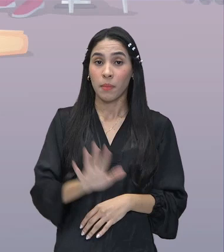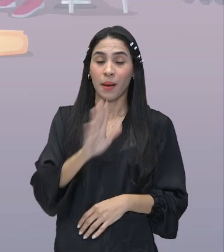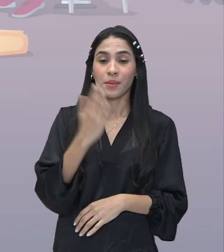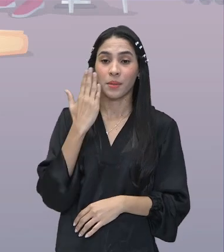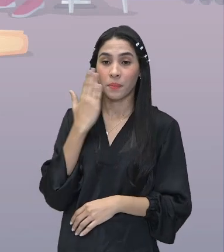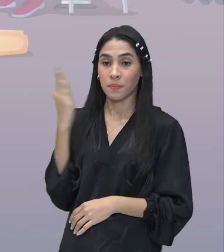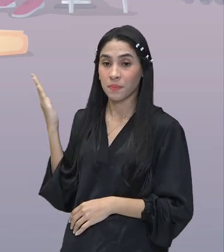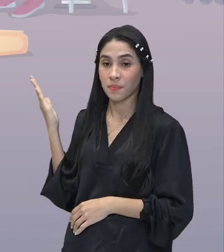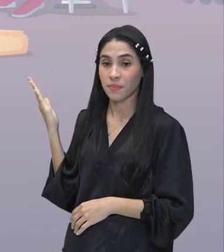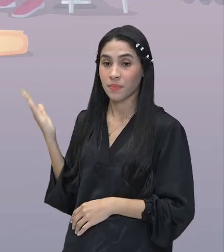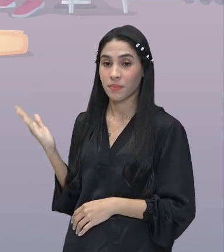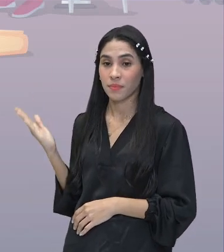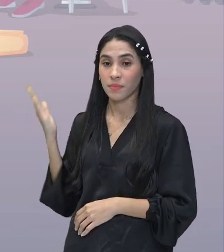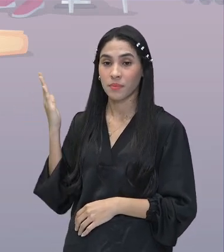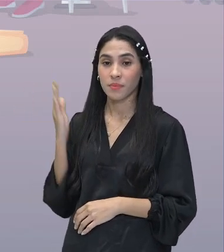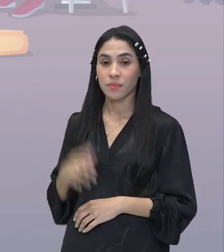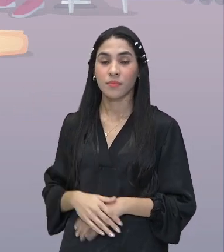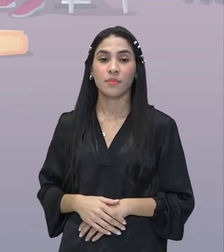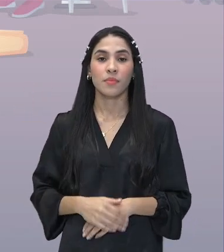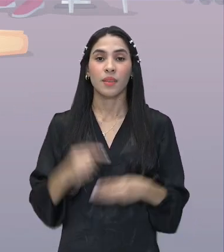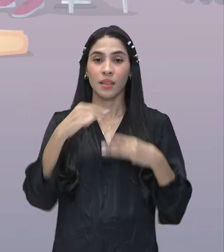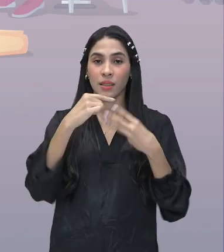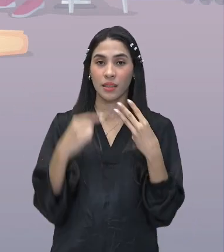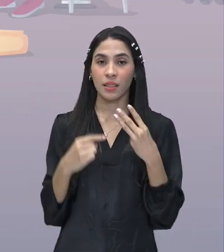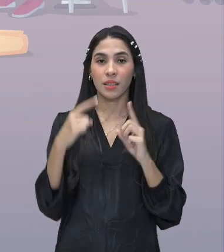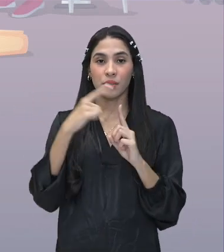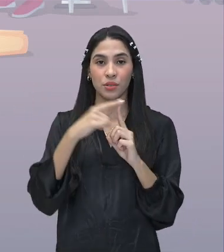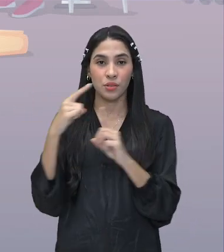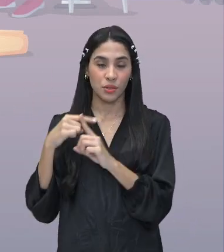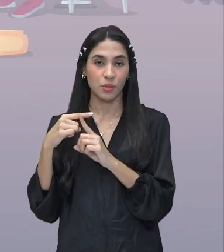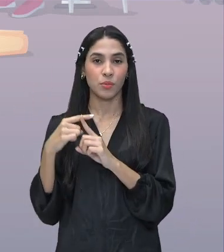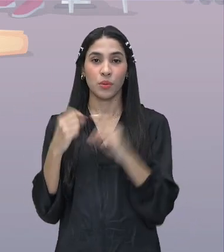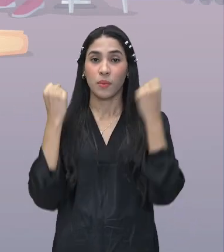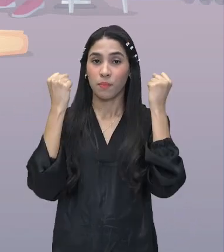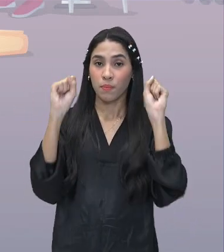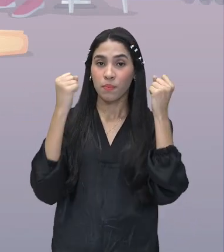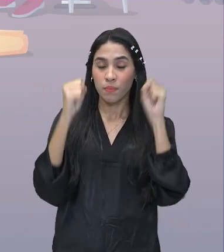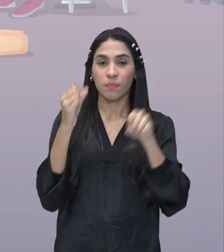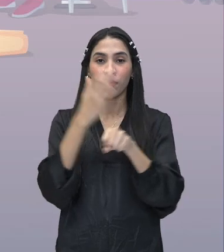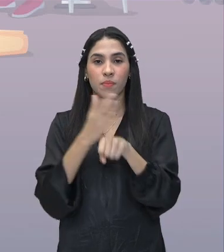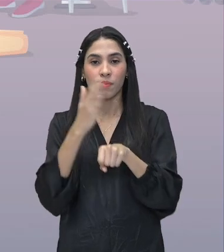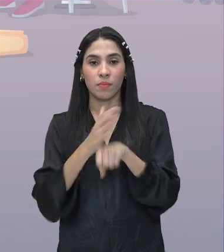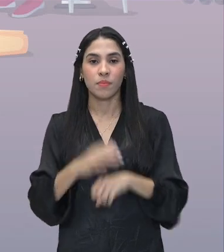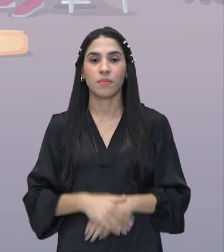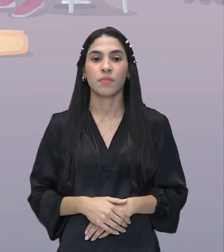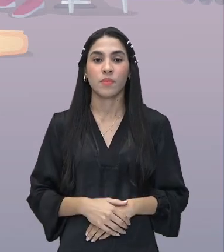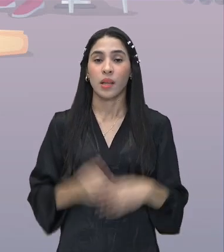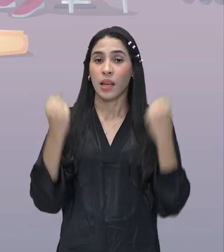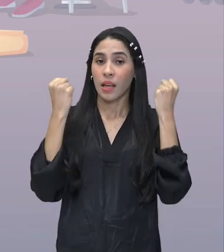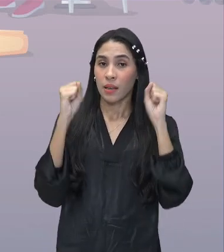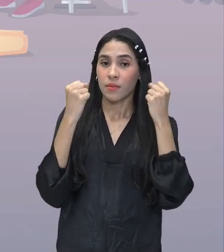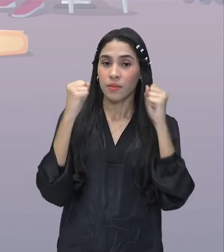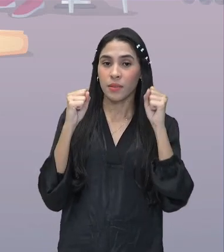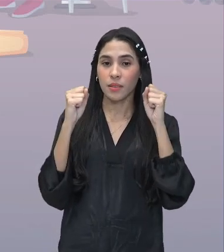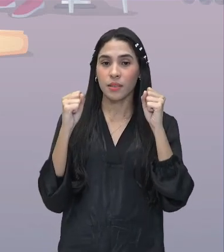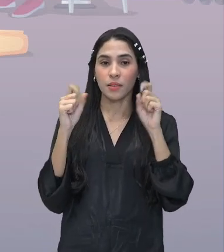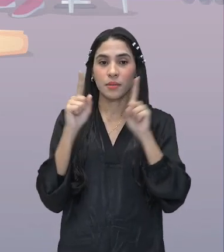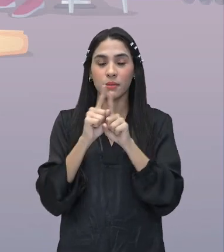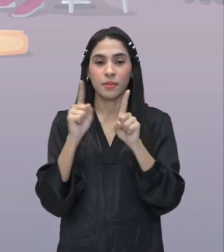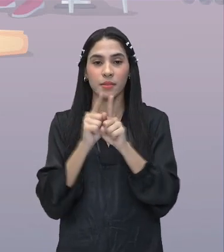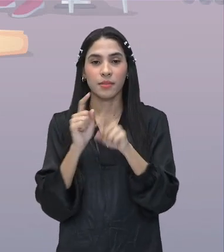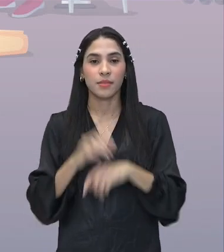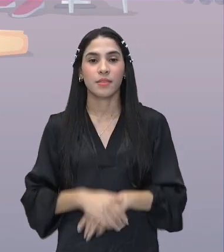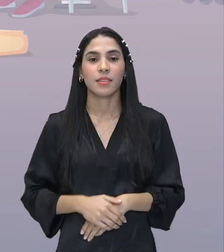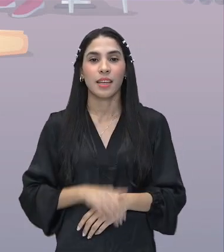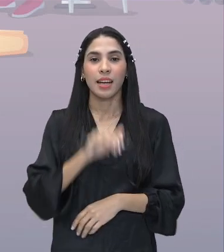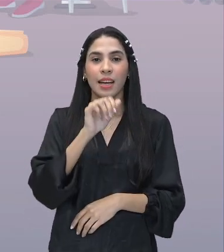ao meu redor, eu estou falando aqui de 3 tipos de exercício físico. Exercício físico aeróbico, que eu encontro, por